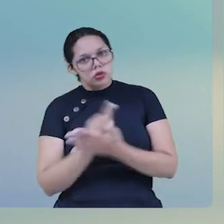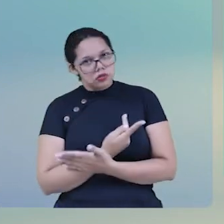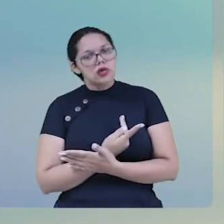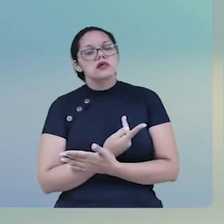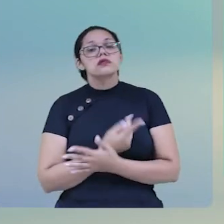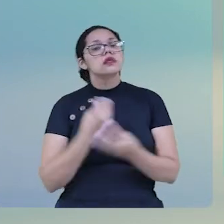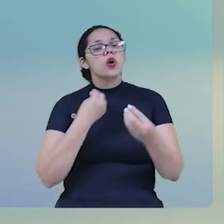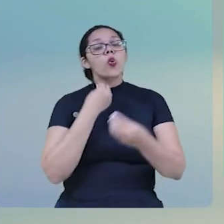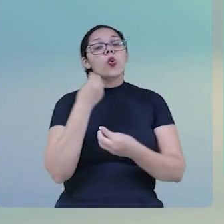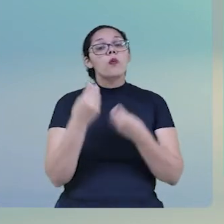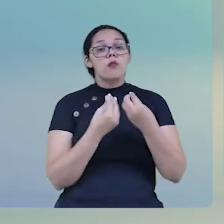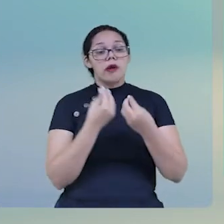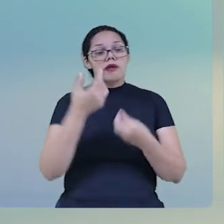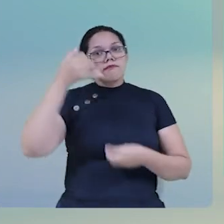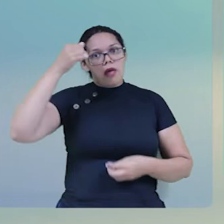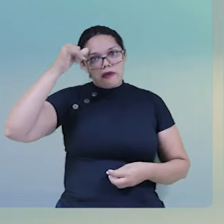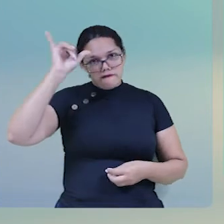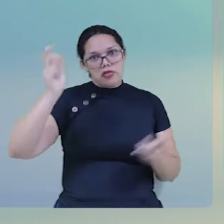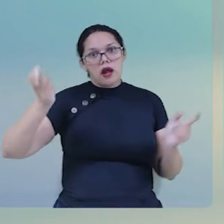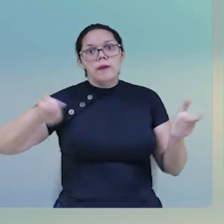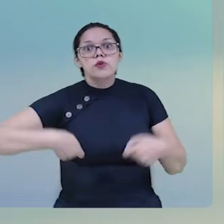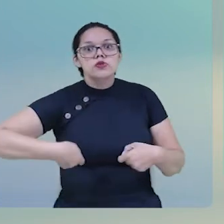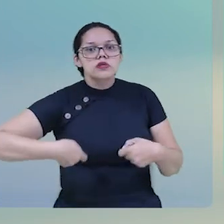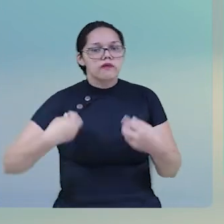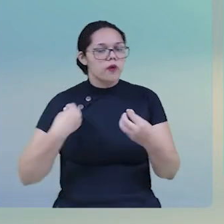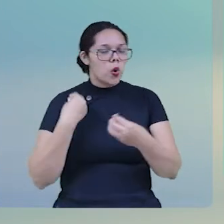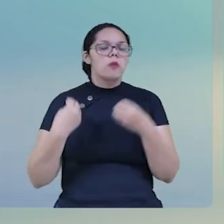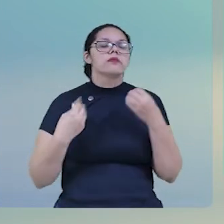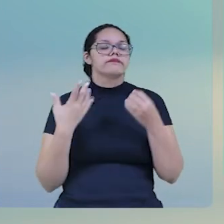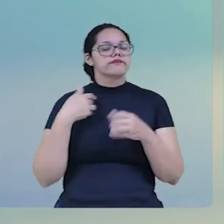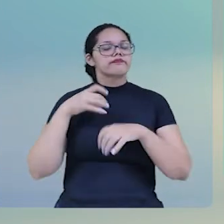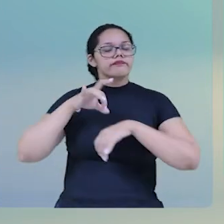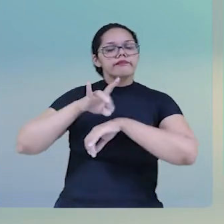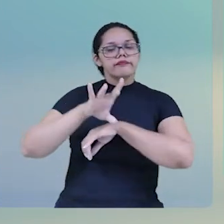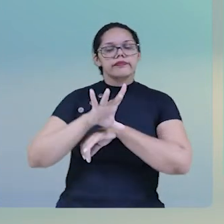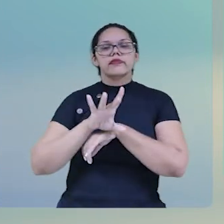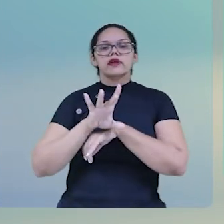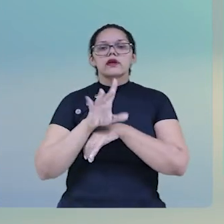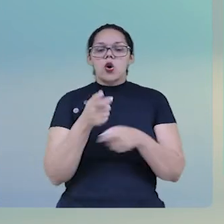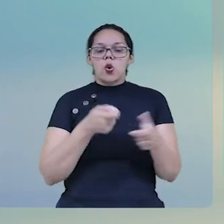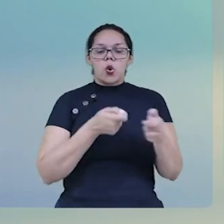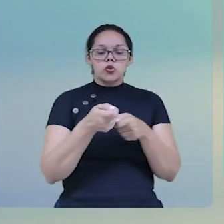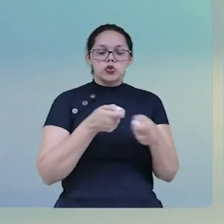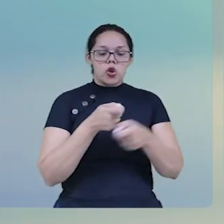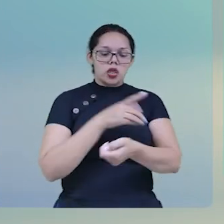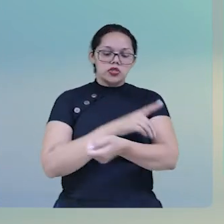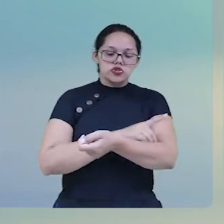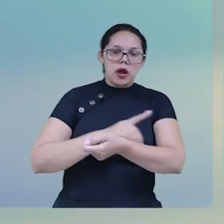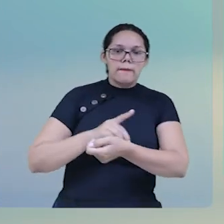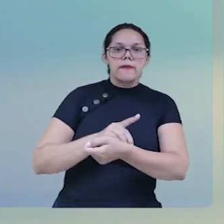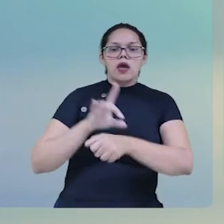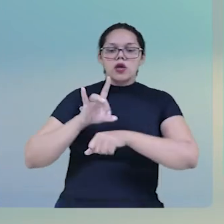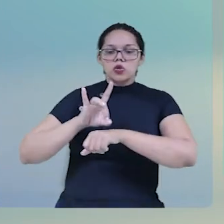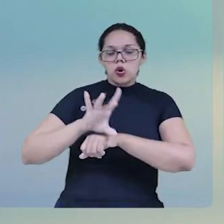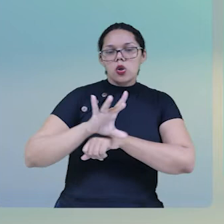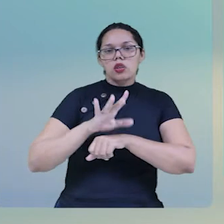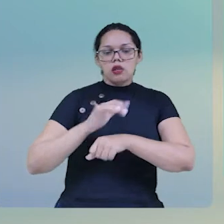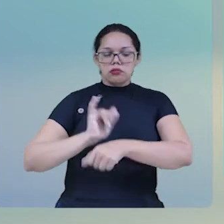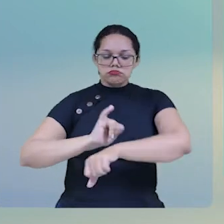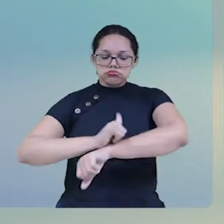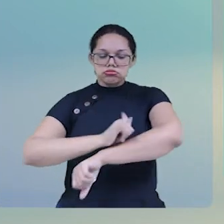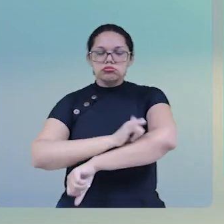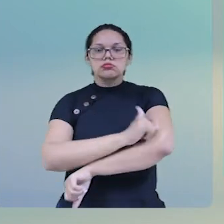que eu previno essa hipertensão? Diversas formas. Controlando a minha diabetes, controlando a minha obesidade,